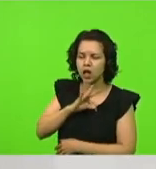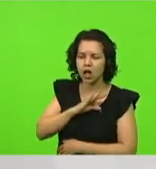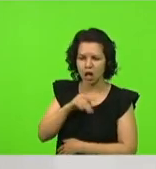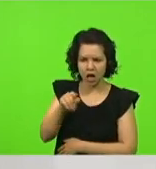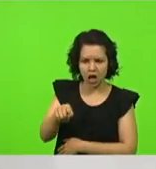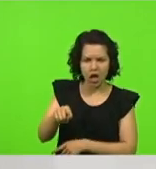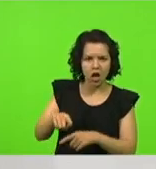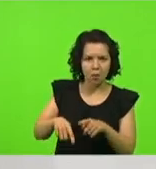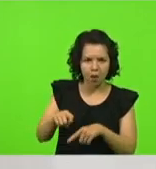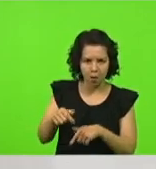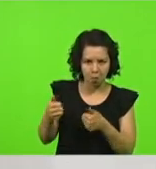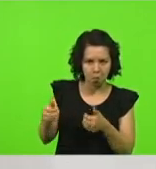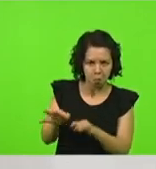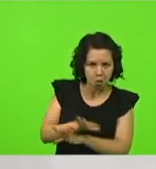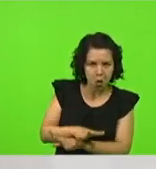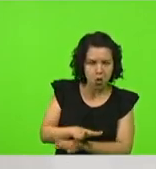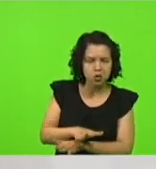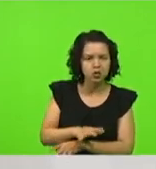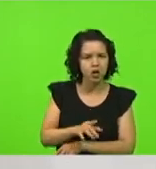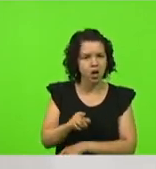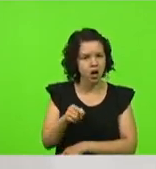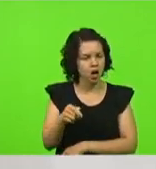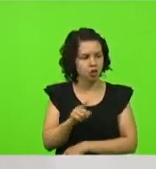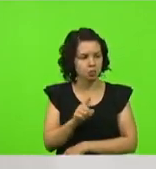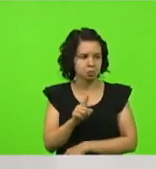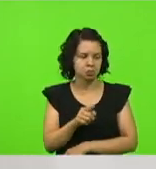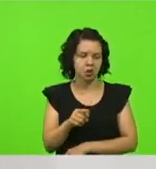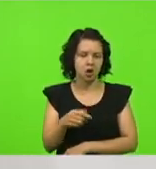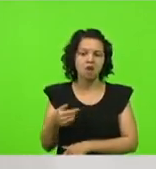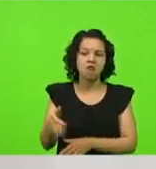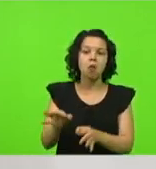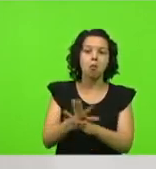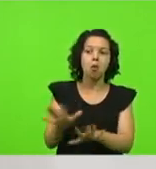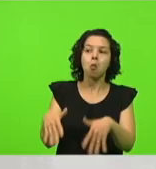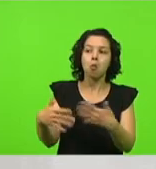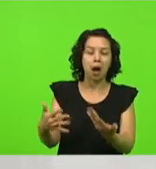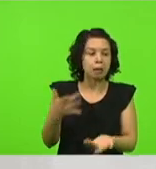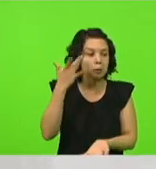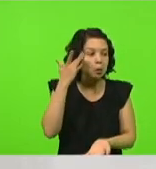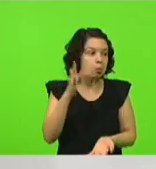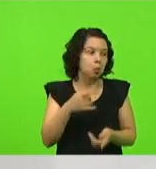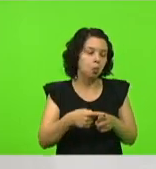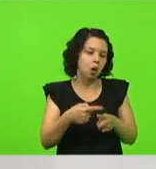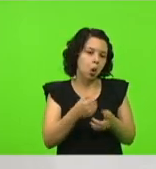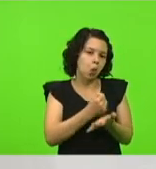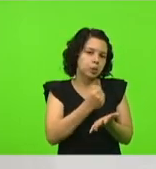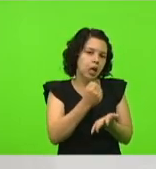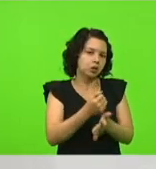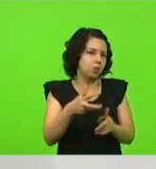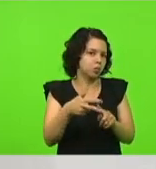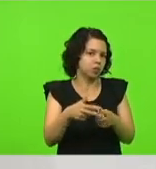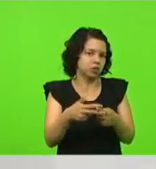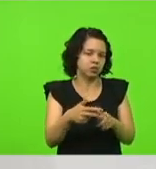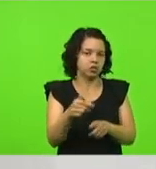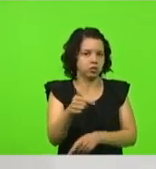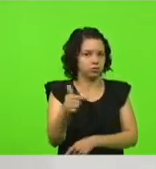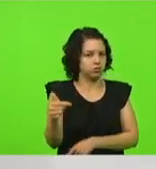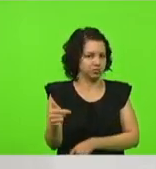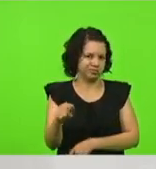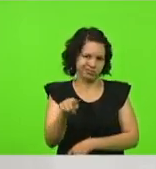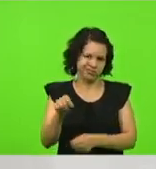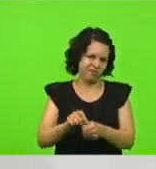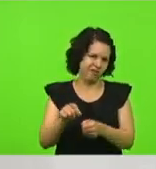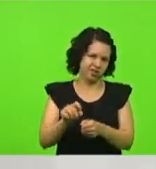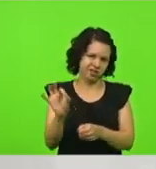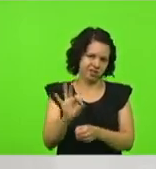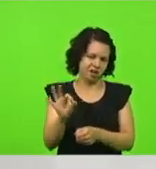está pronto? Não. O equipamento vai ficar pronto? Não sabemos, porque não tem contrato de manutenção. Ou seja, não estão fazendo. O técnico, na